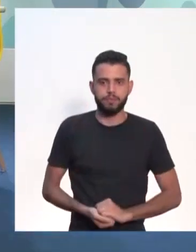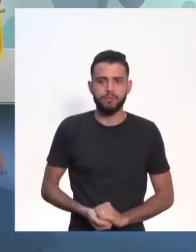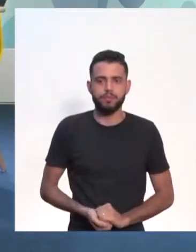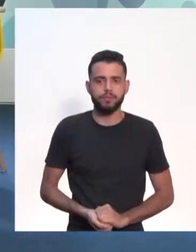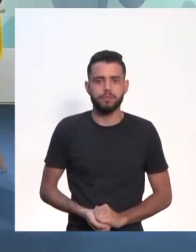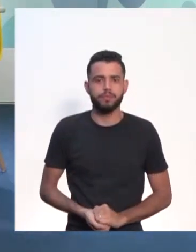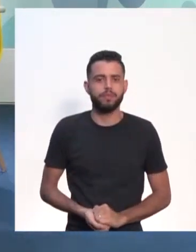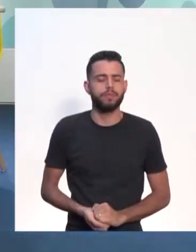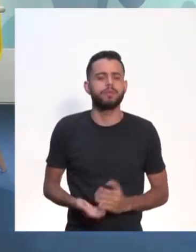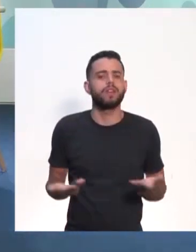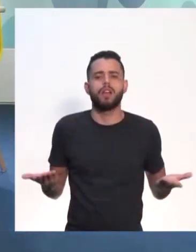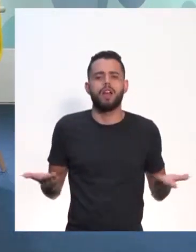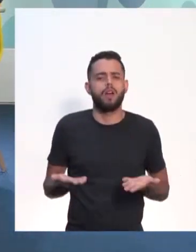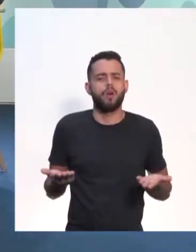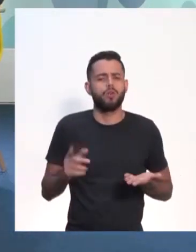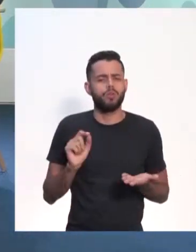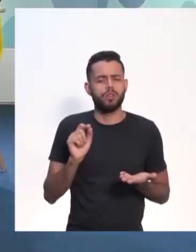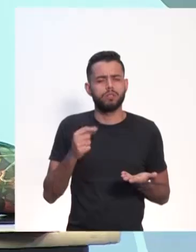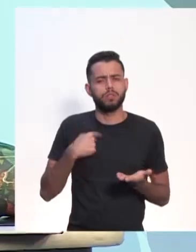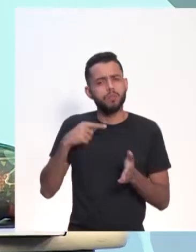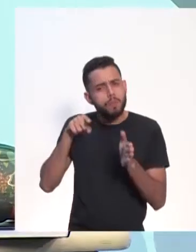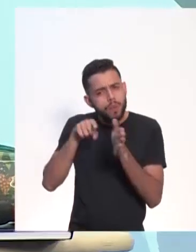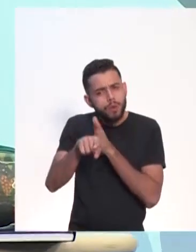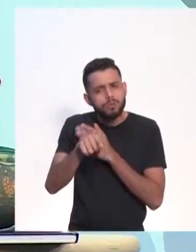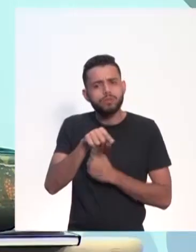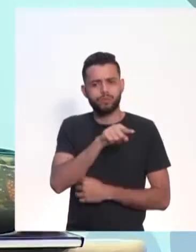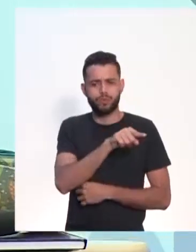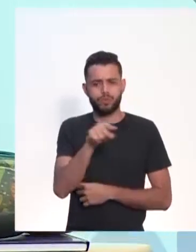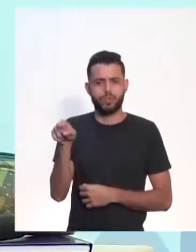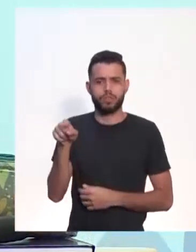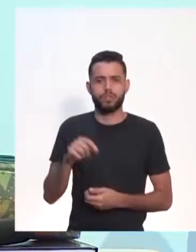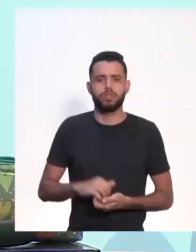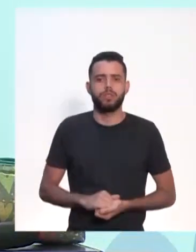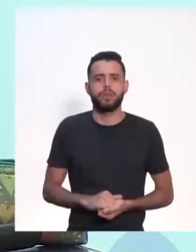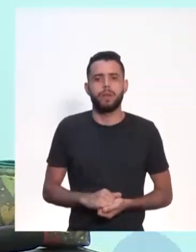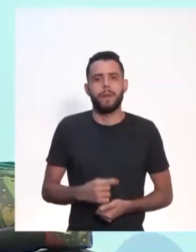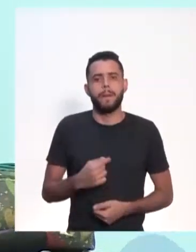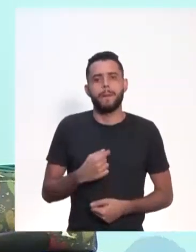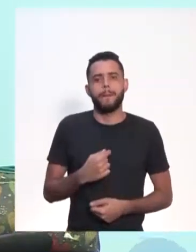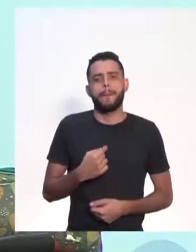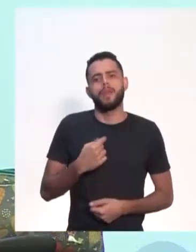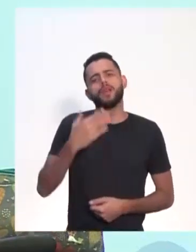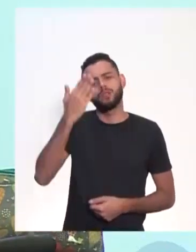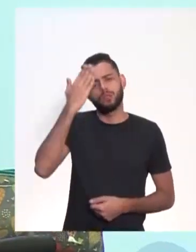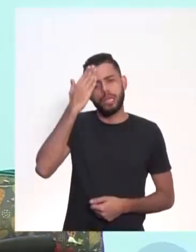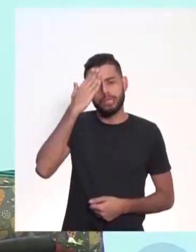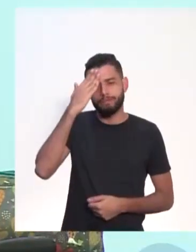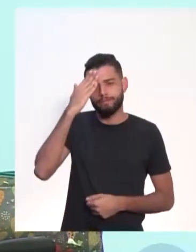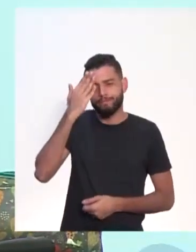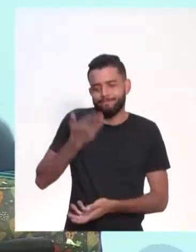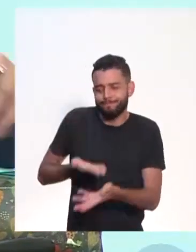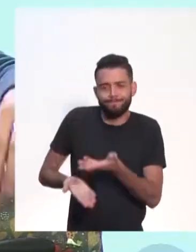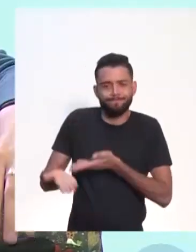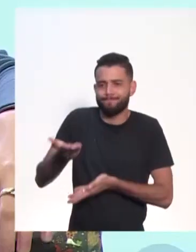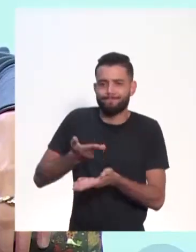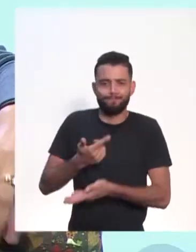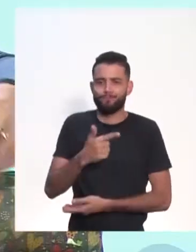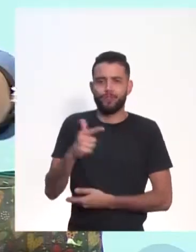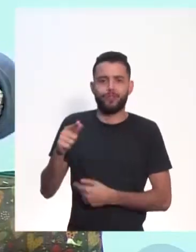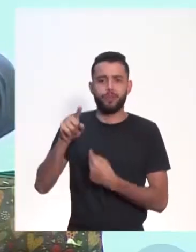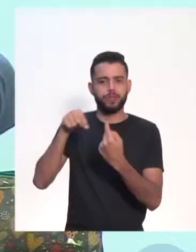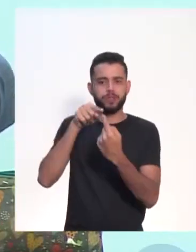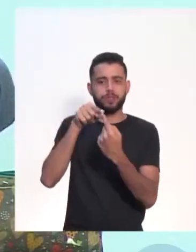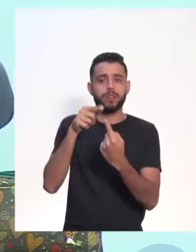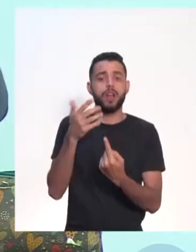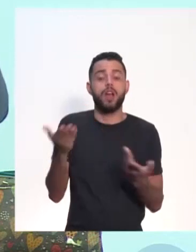agora queria perguntar para vocês, mais uma vez, eu sei que a gente não teve o momento da interação dos objetivos, eu queria